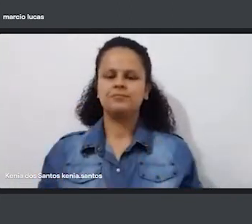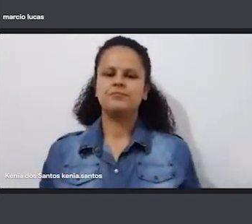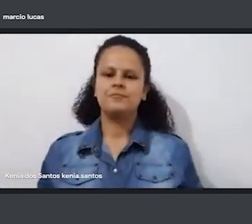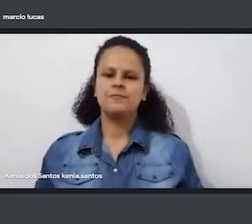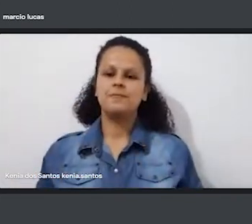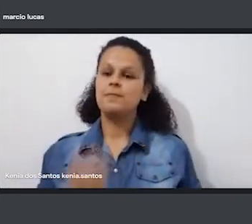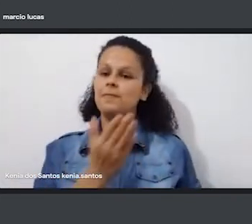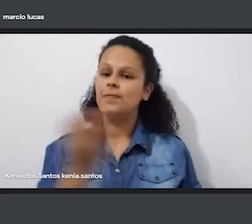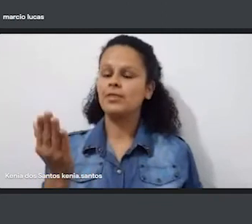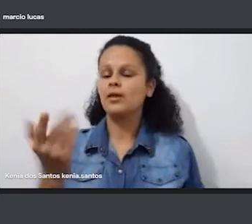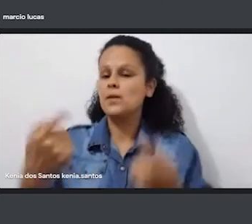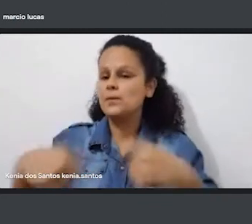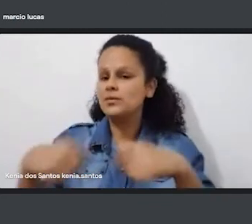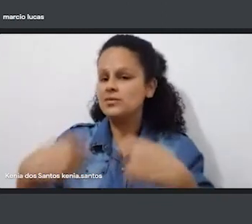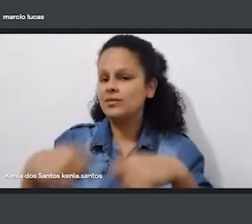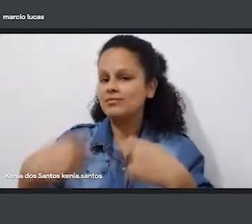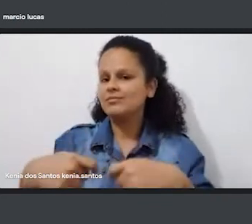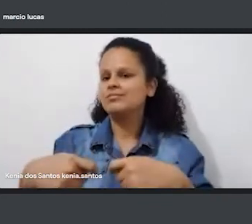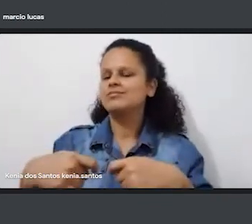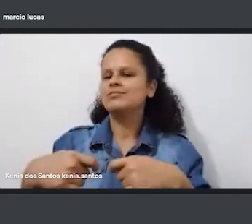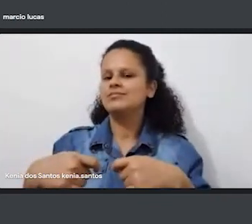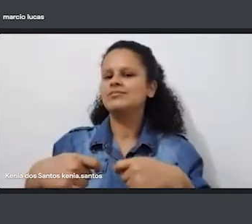se precisarem,